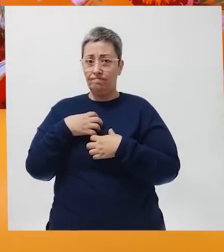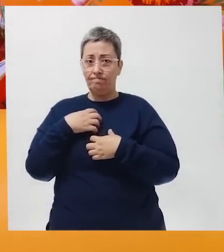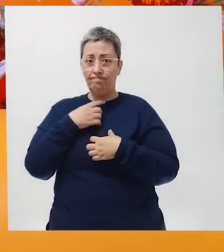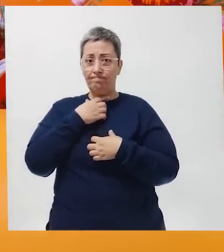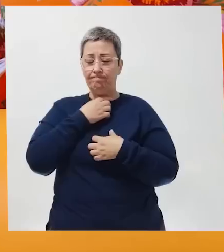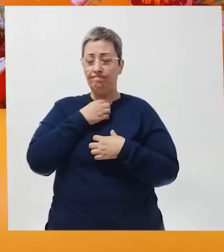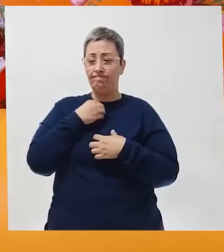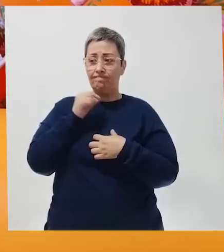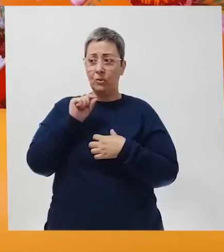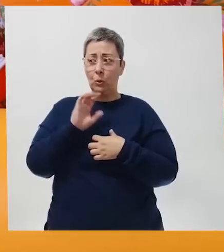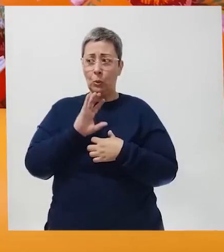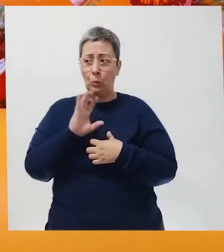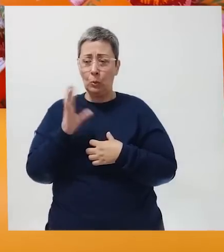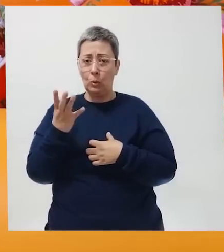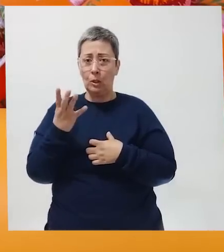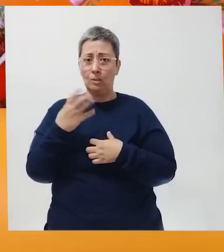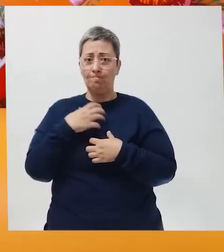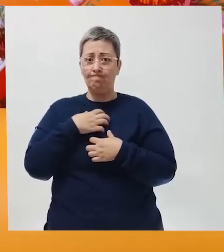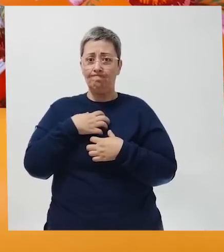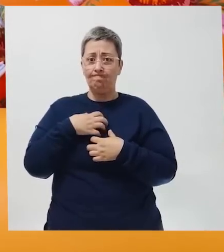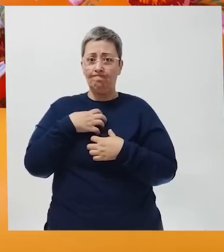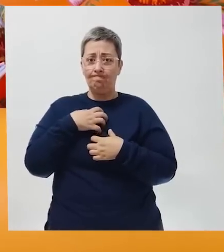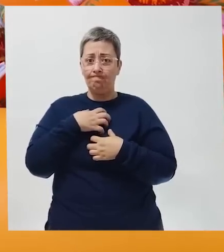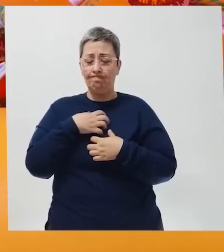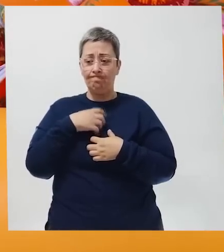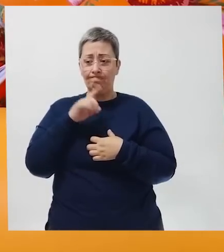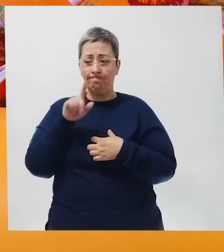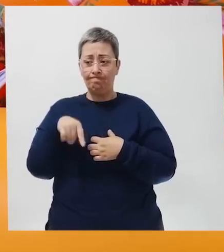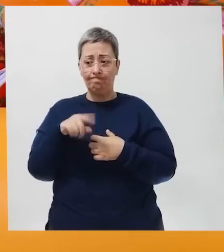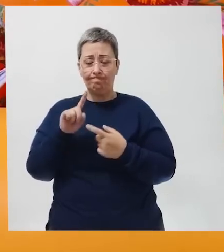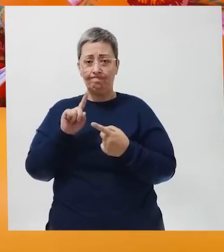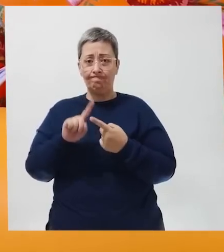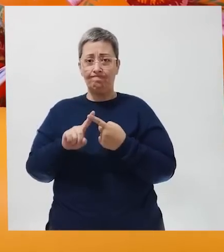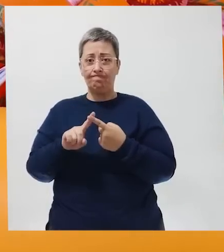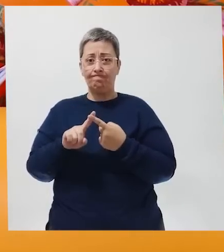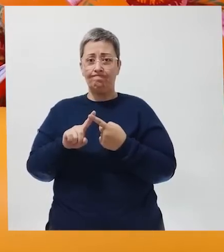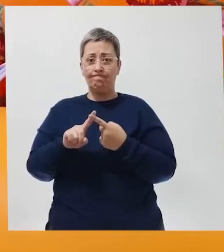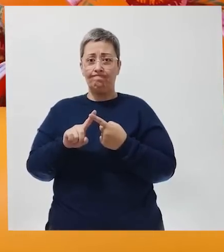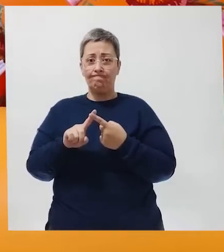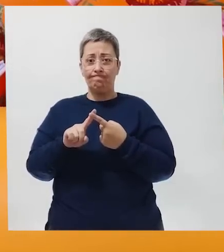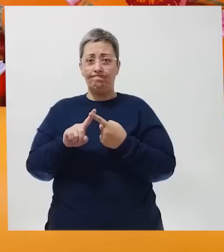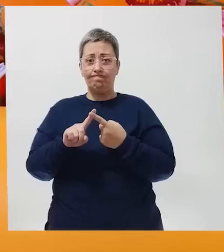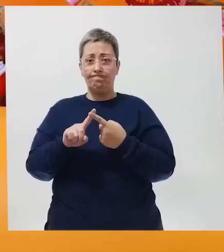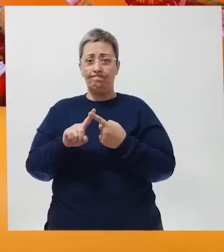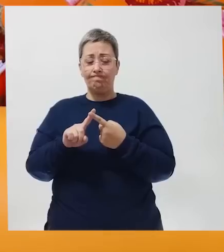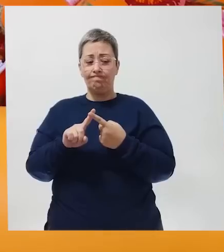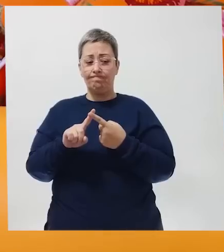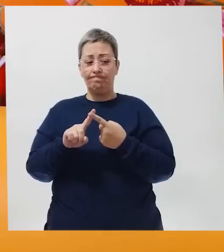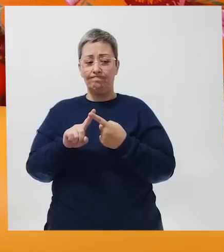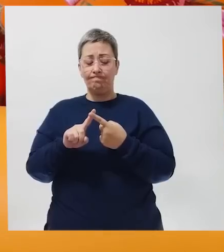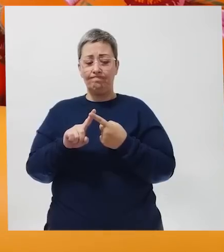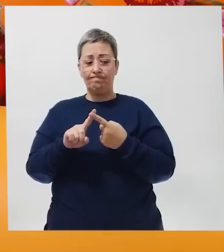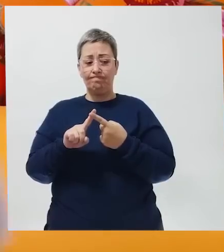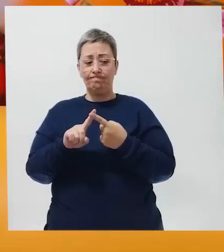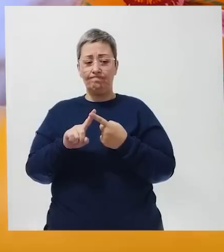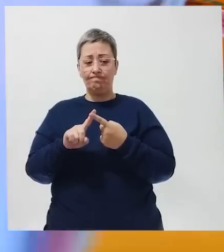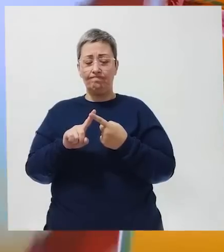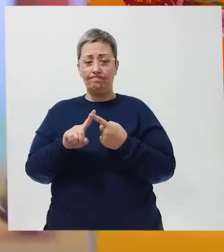A respiração de Tino fica presa na garganta com o que está por vir. É o acerto de